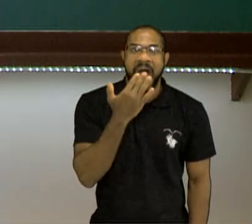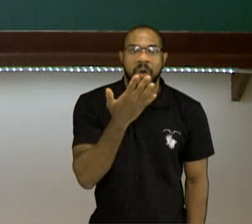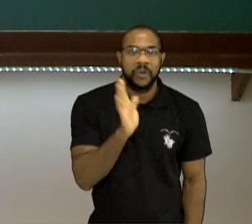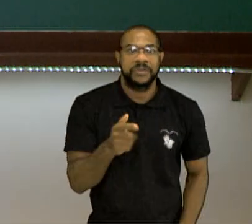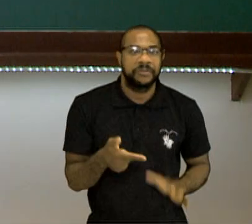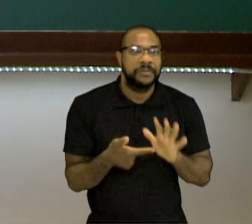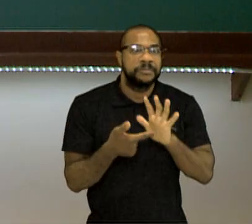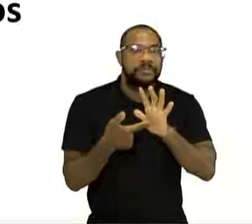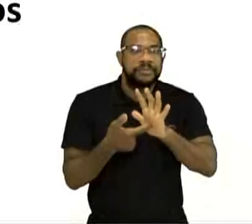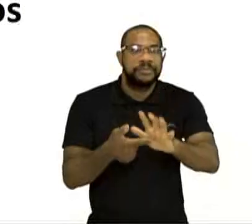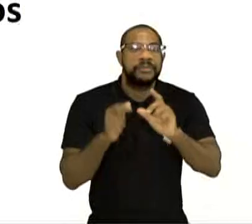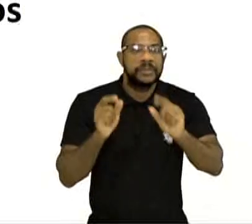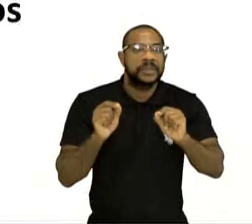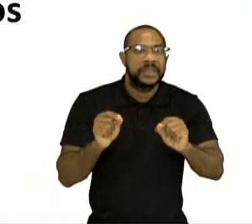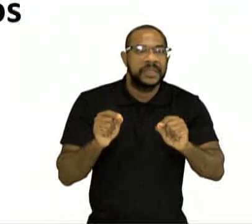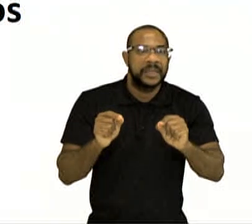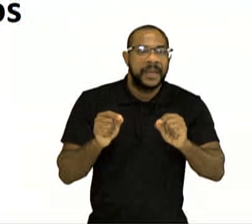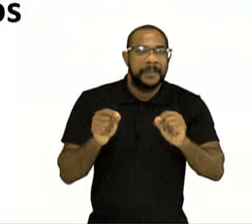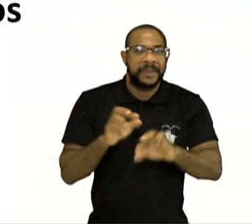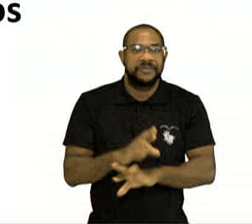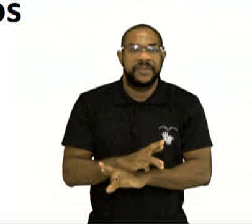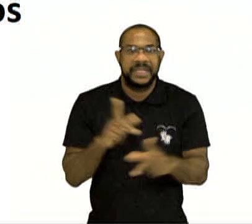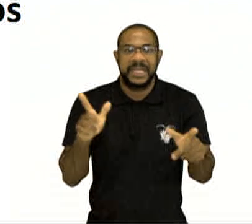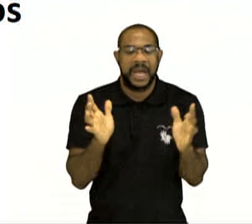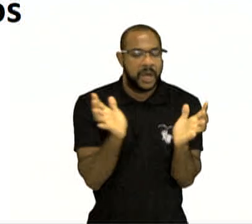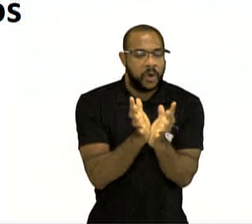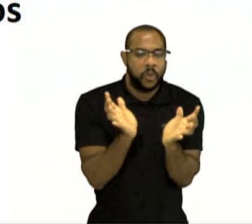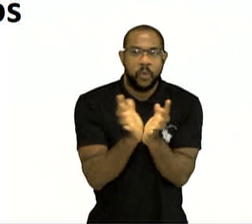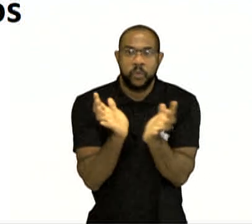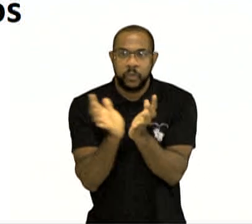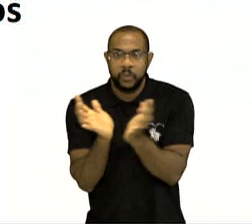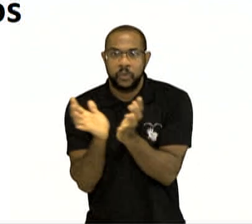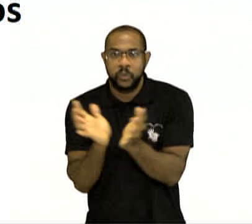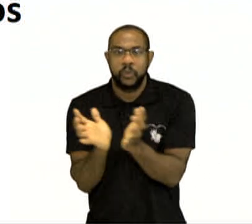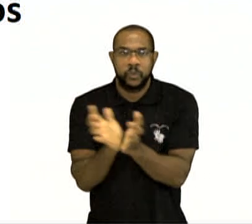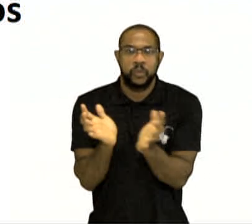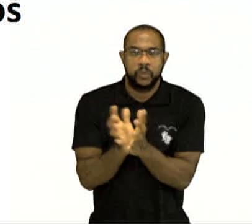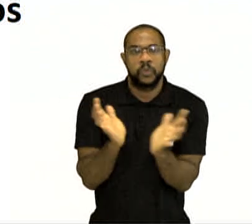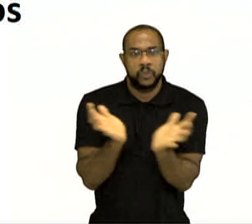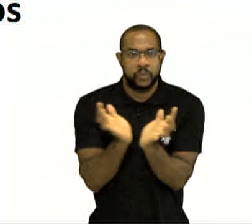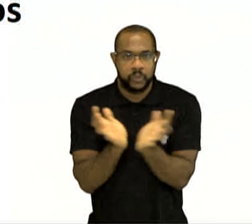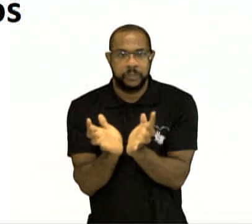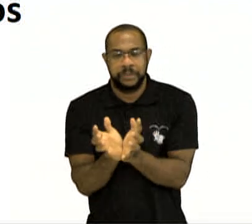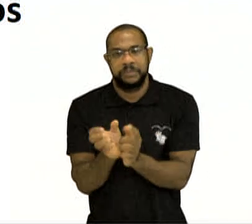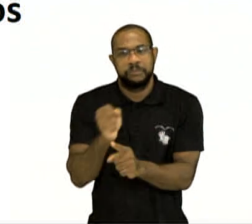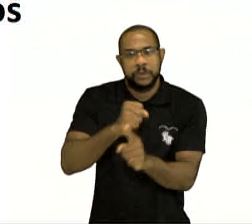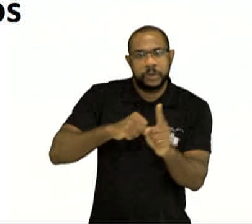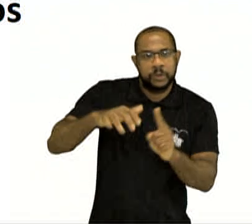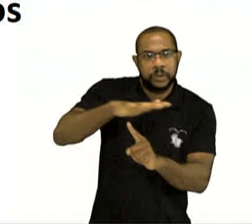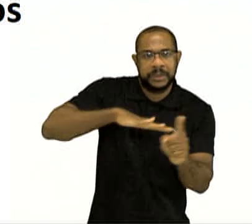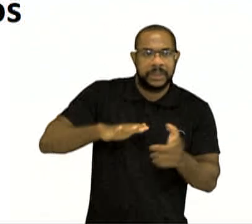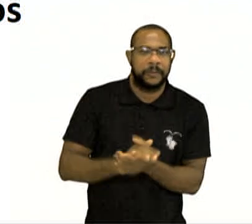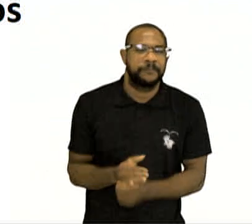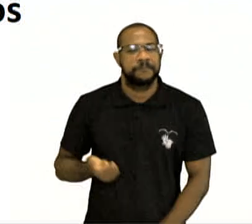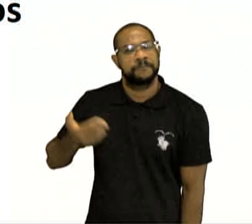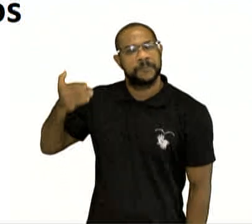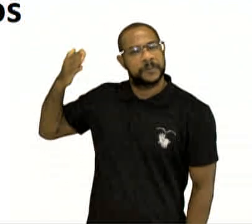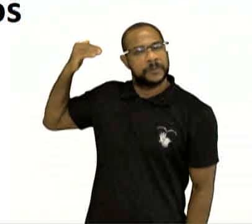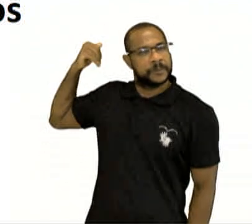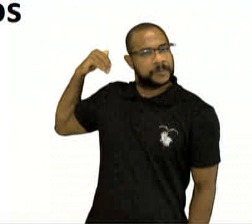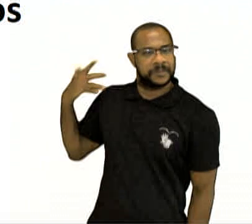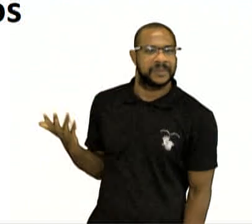sociais mais elevadas ou até mesmo divindades. Durante a era cristã, o vermelho